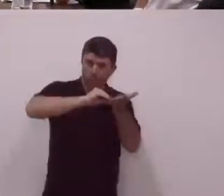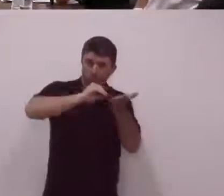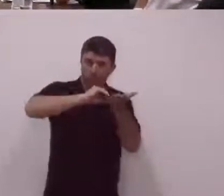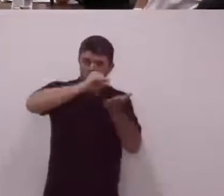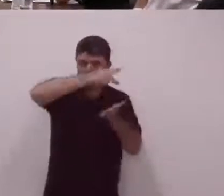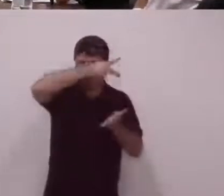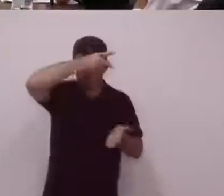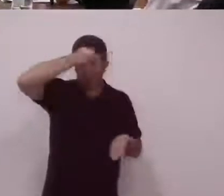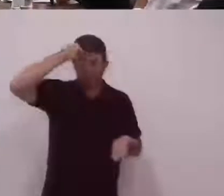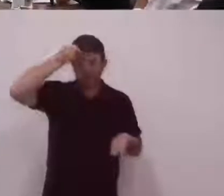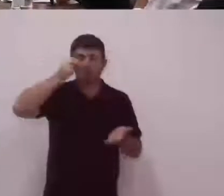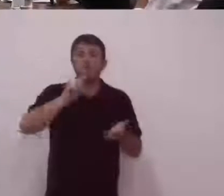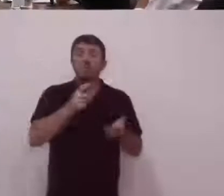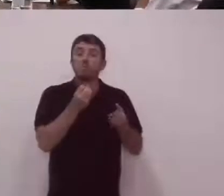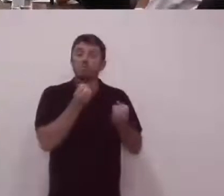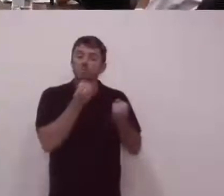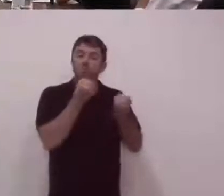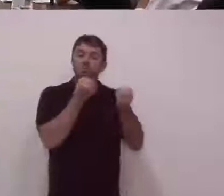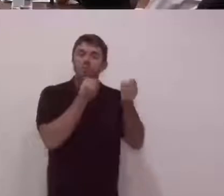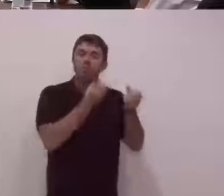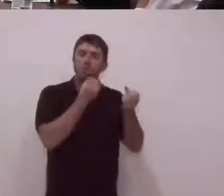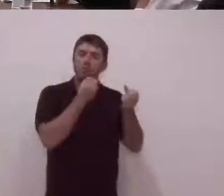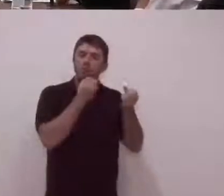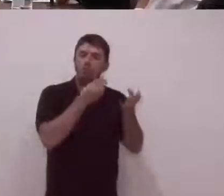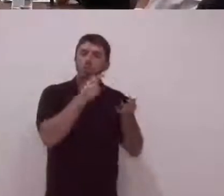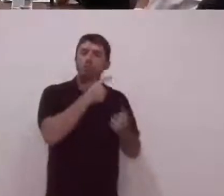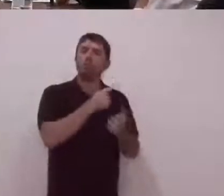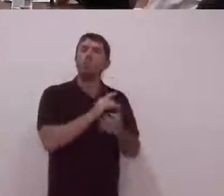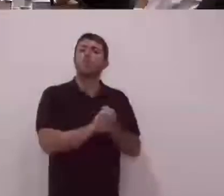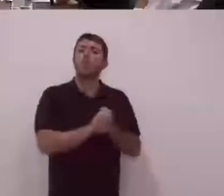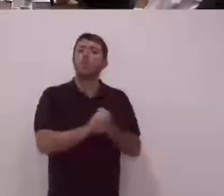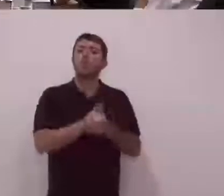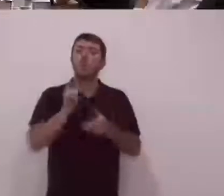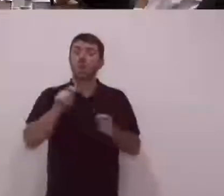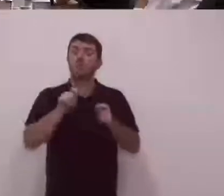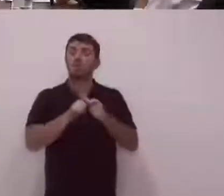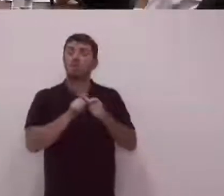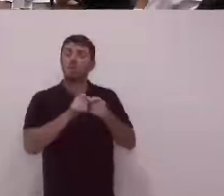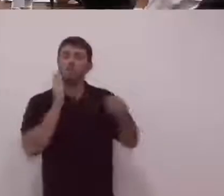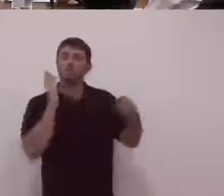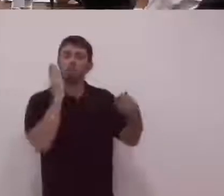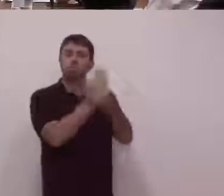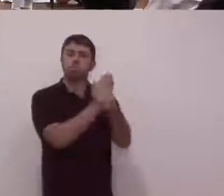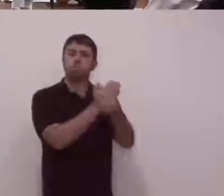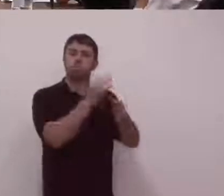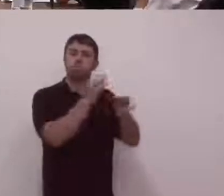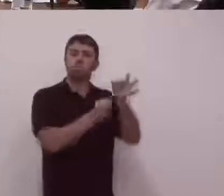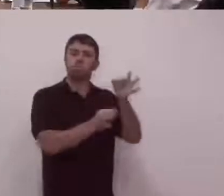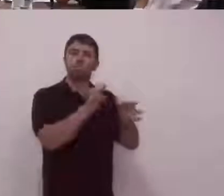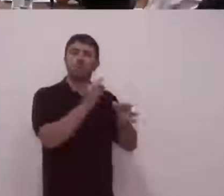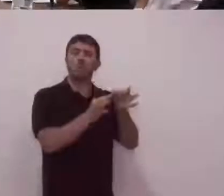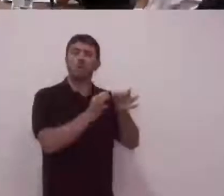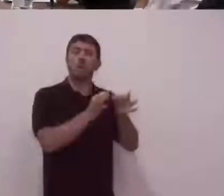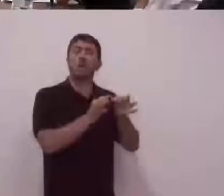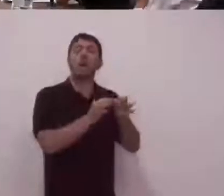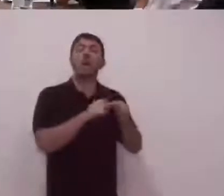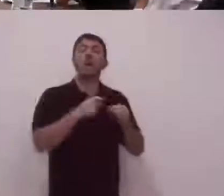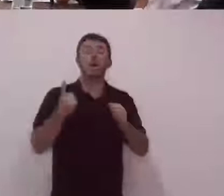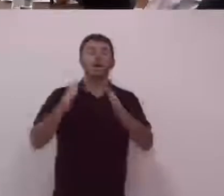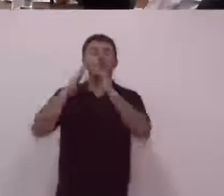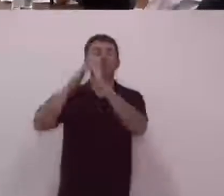à Prefeitura que a notificação extrajudicial ainda não for atendida, estando desocupado o imóvel.